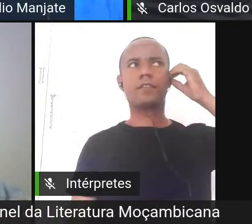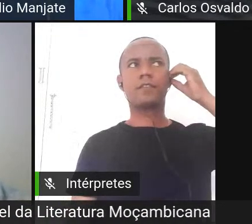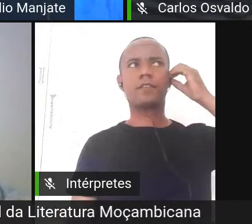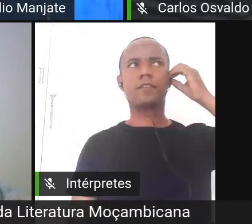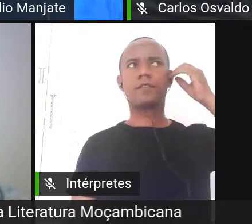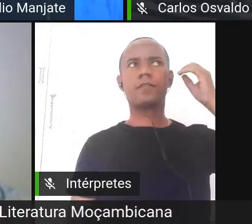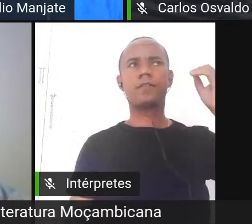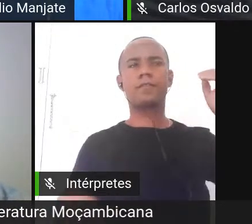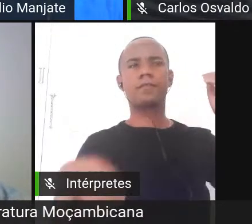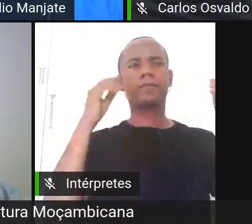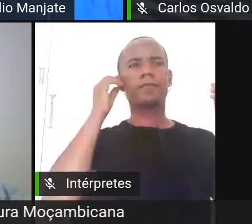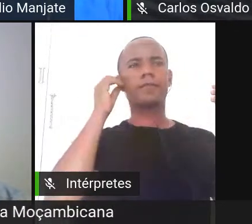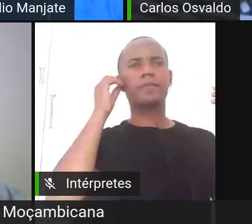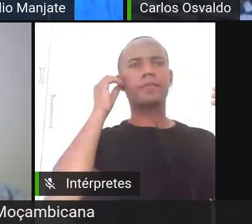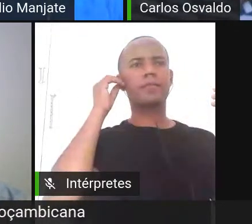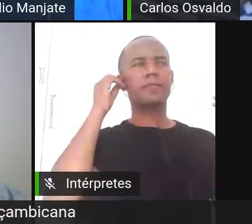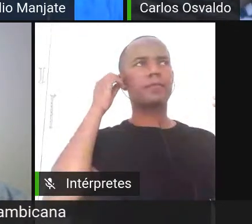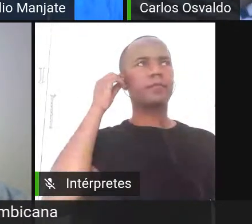todos.